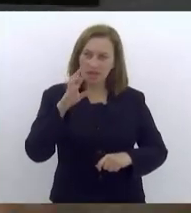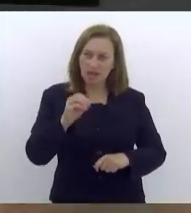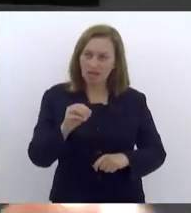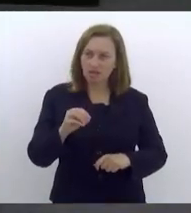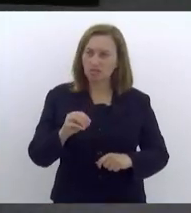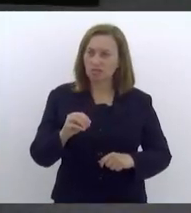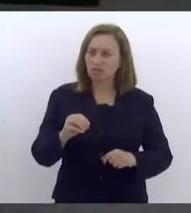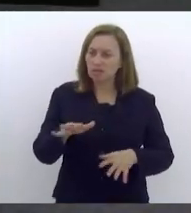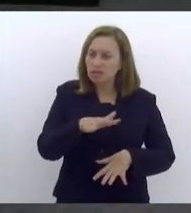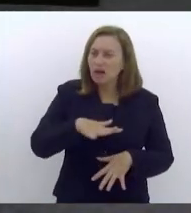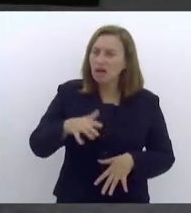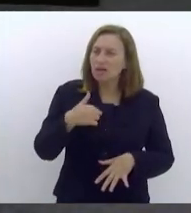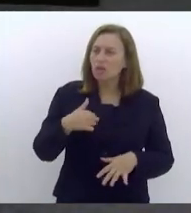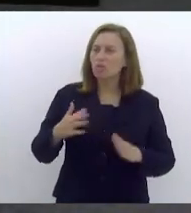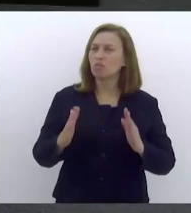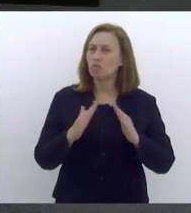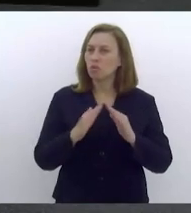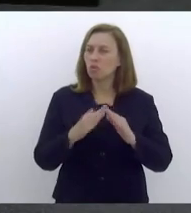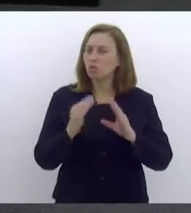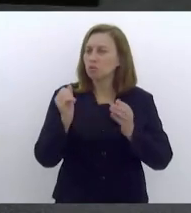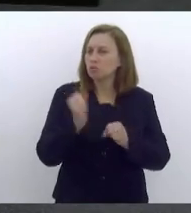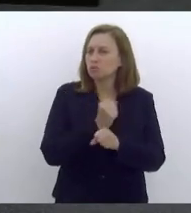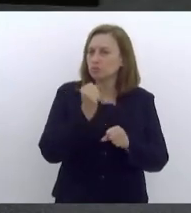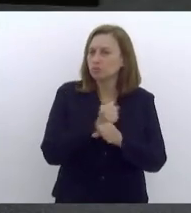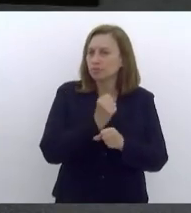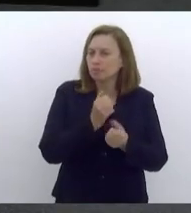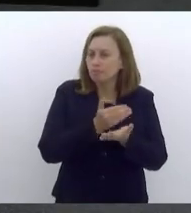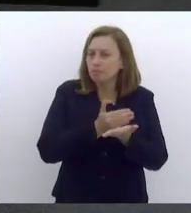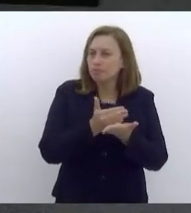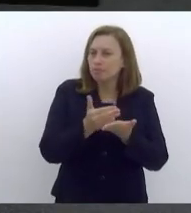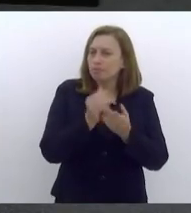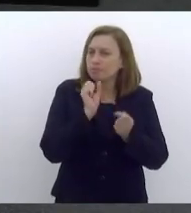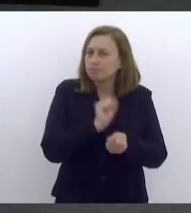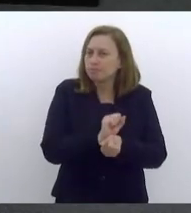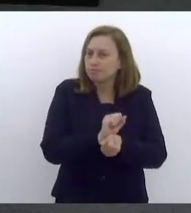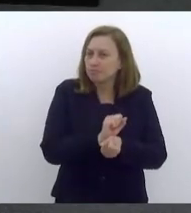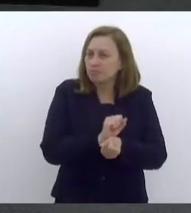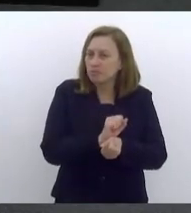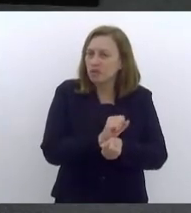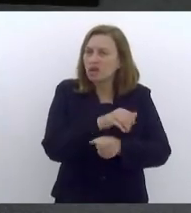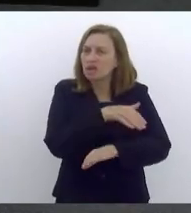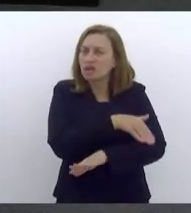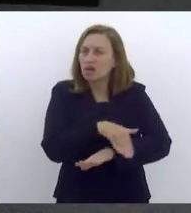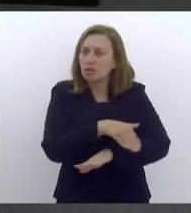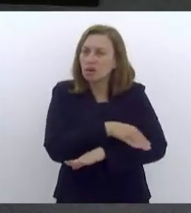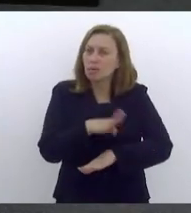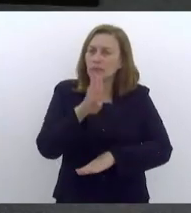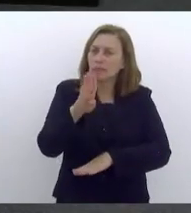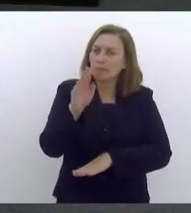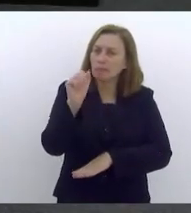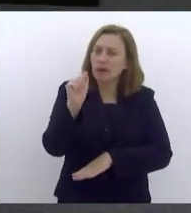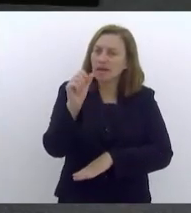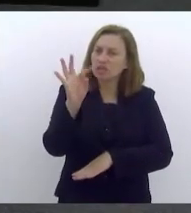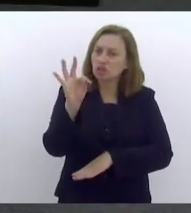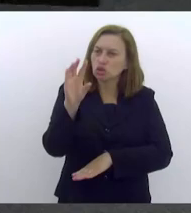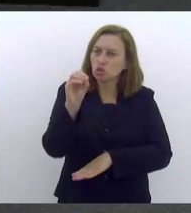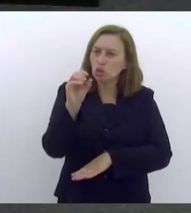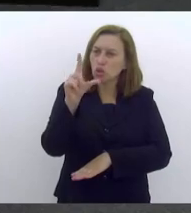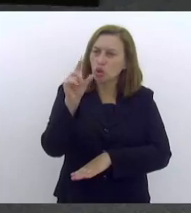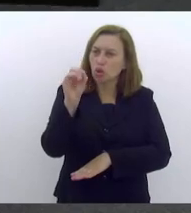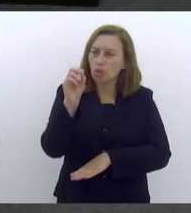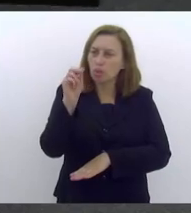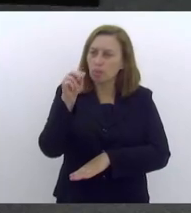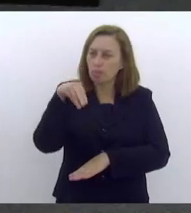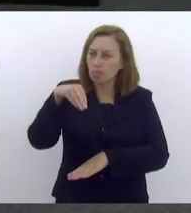área onde eu moro, inclusive, que era uma obra que tinha sido iniciada, ficou parada, na rua Bartolomeu Sodré, que veio a cair de